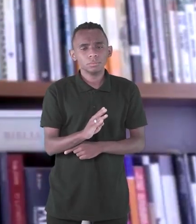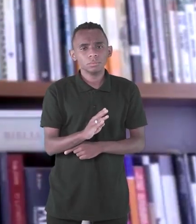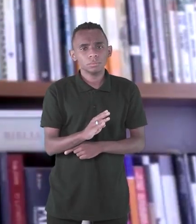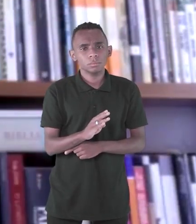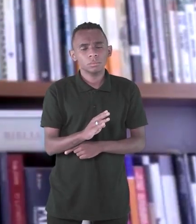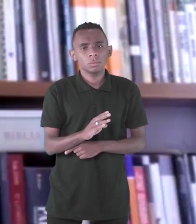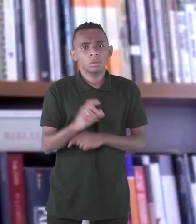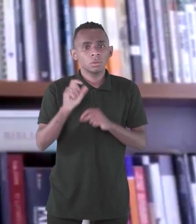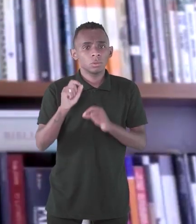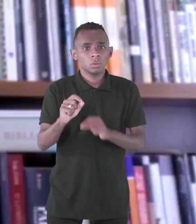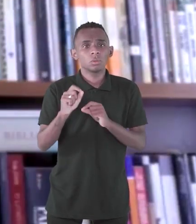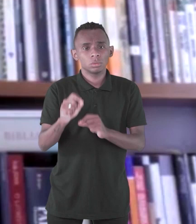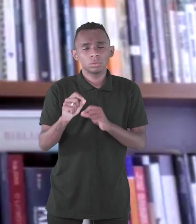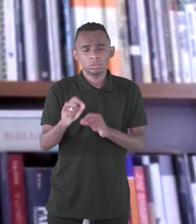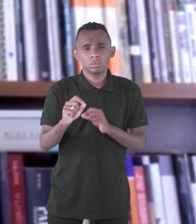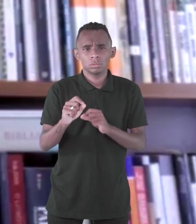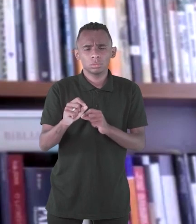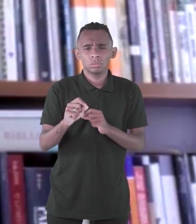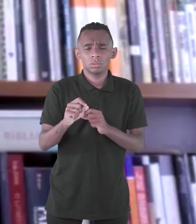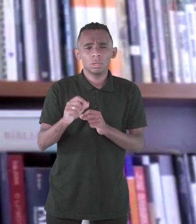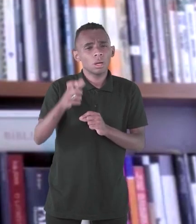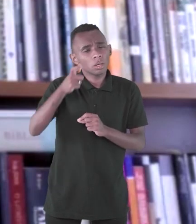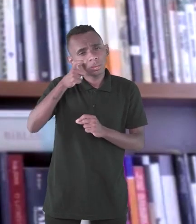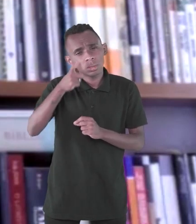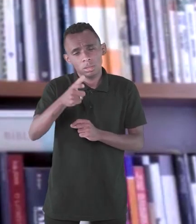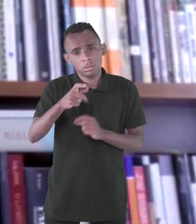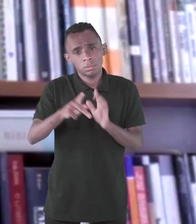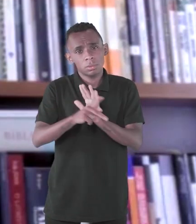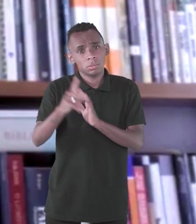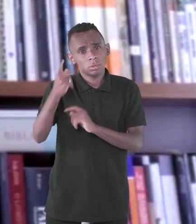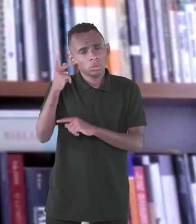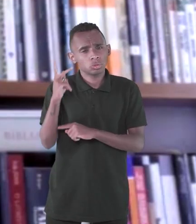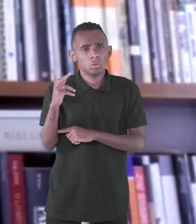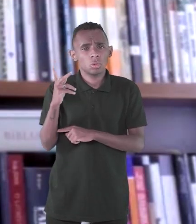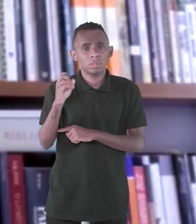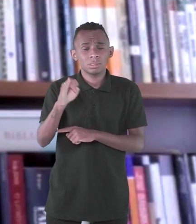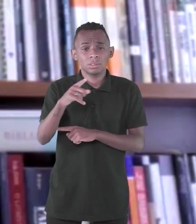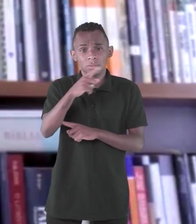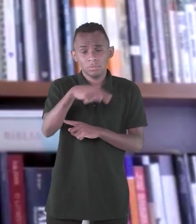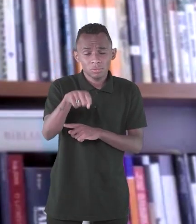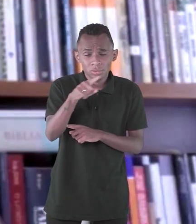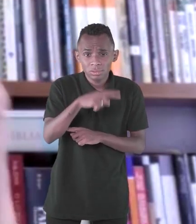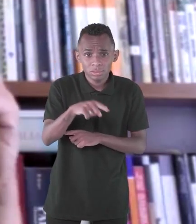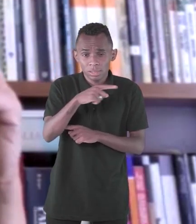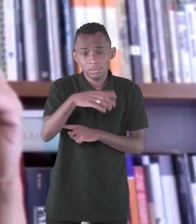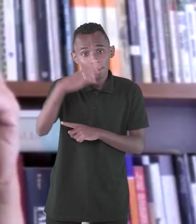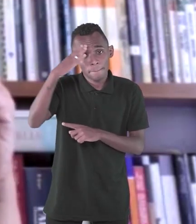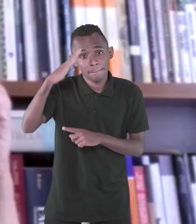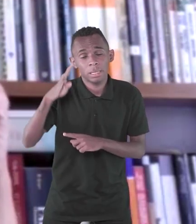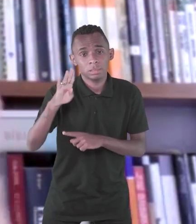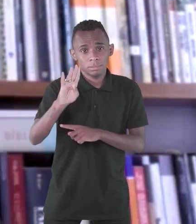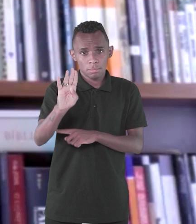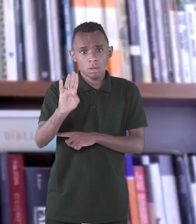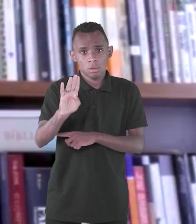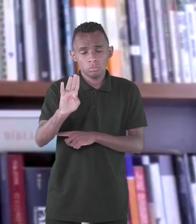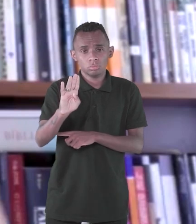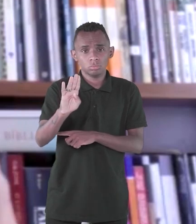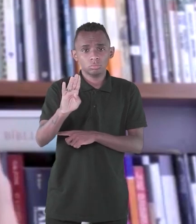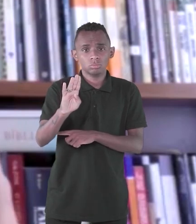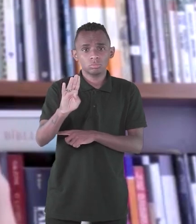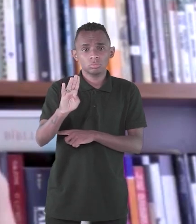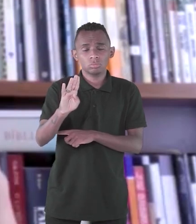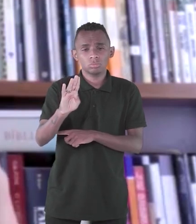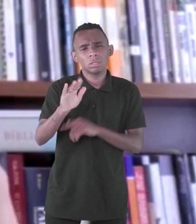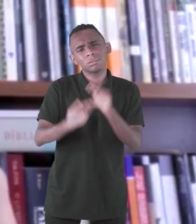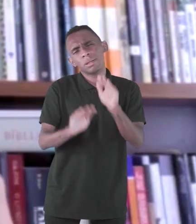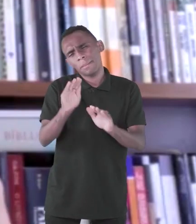Mas isso é a curiosidade da história. Como eu falei, se você destaca, às vezes